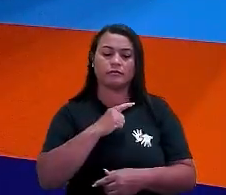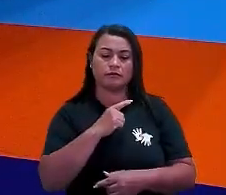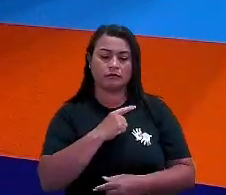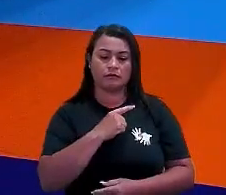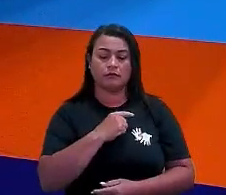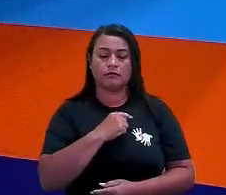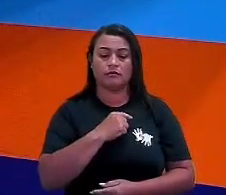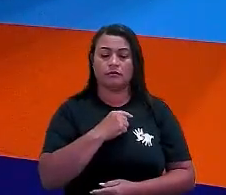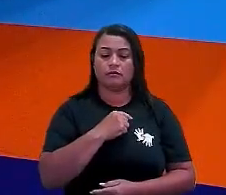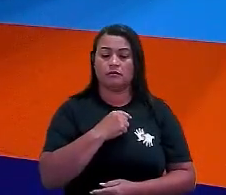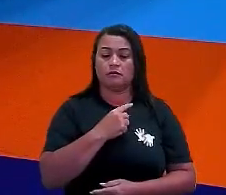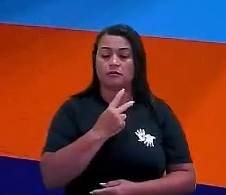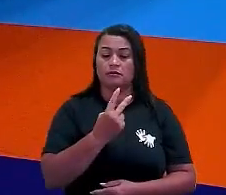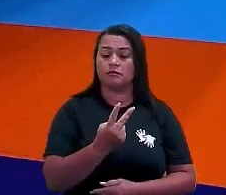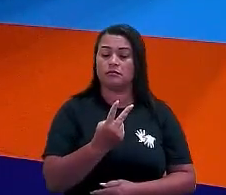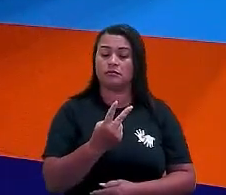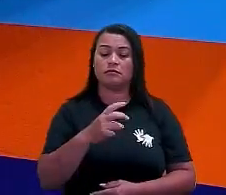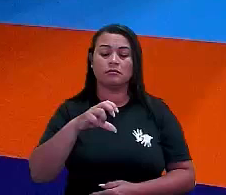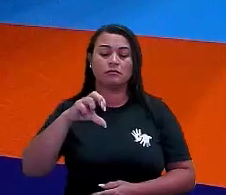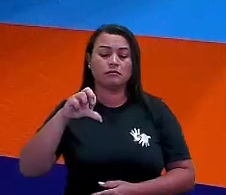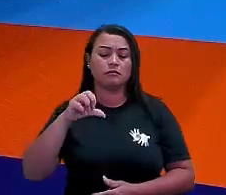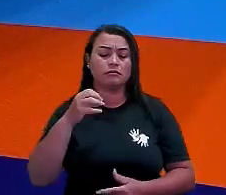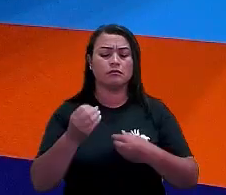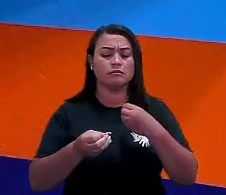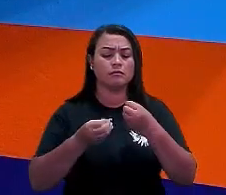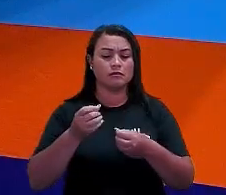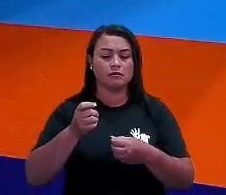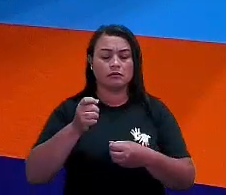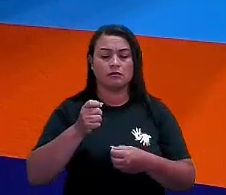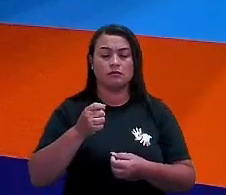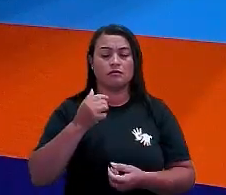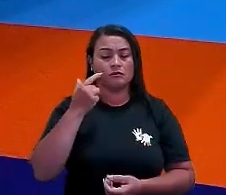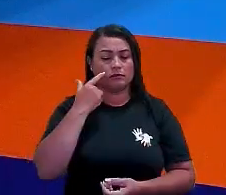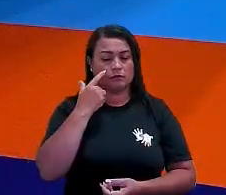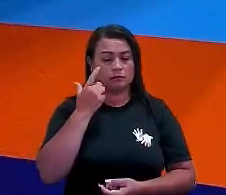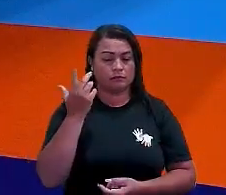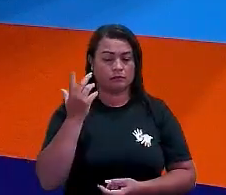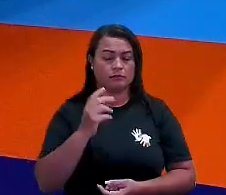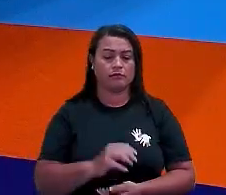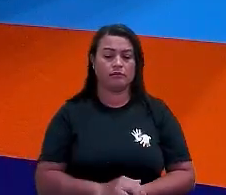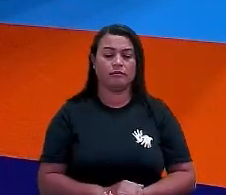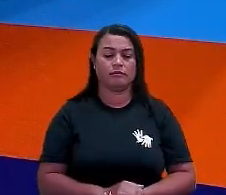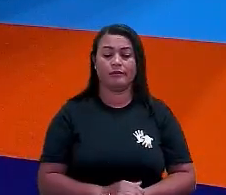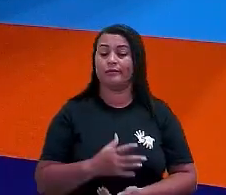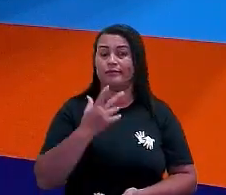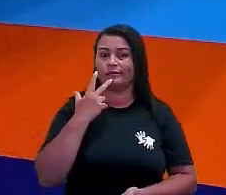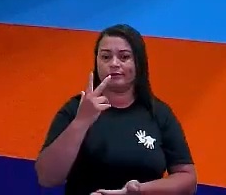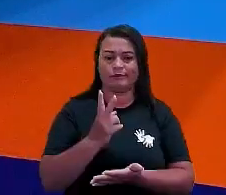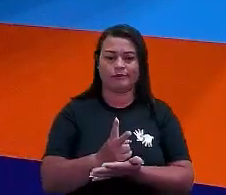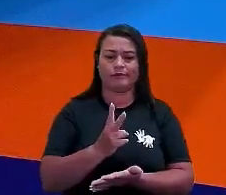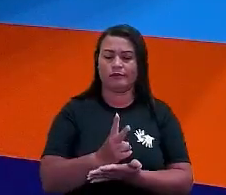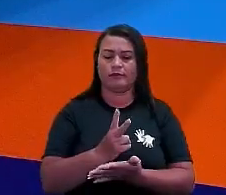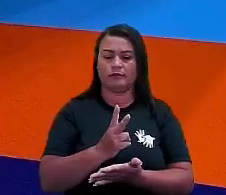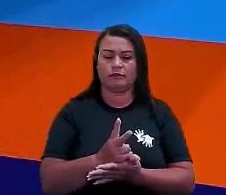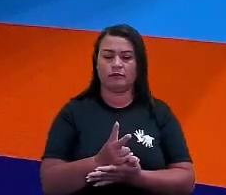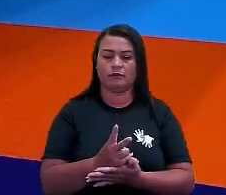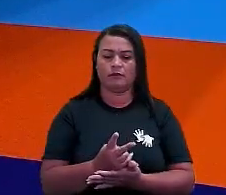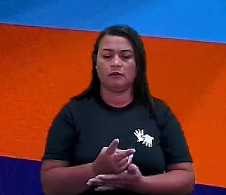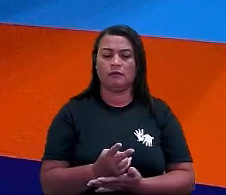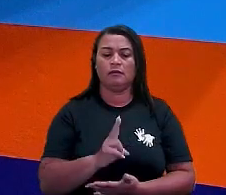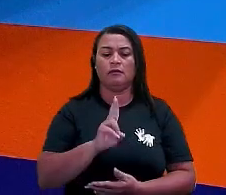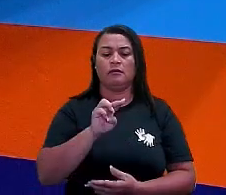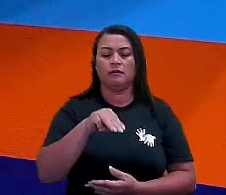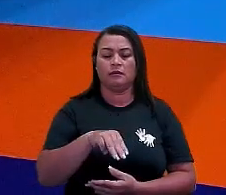2 ao 9, como é que eu falo? Essa daqui é a mais comum. E essa aqui a gente fala direto, né? Então, ela é